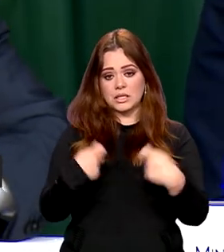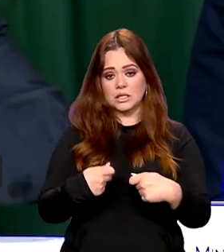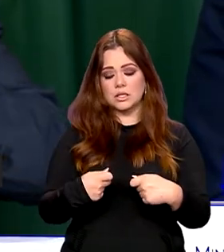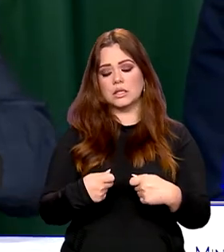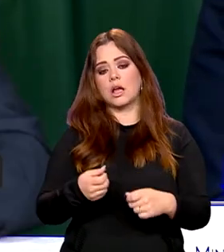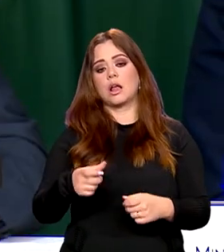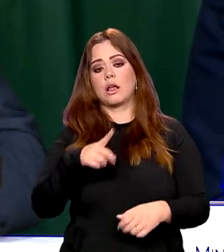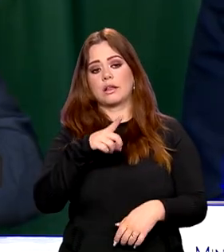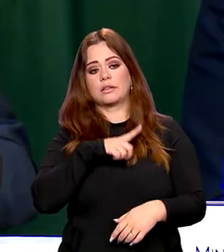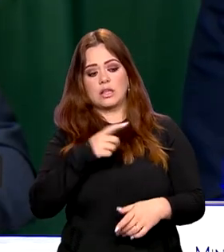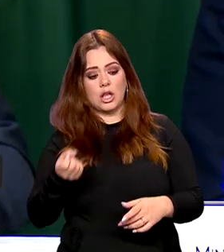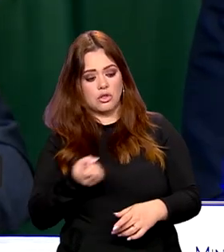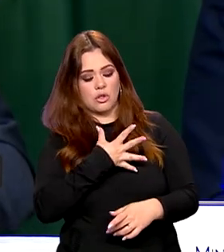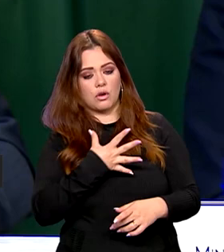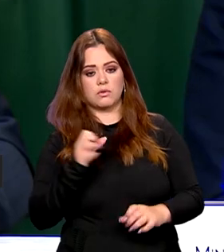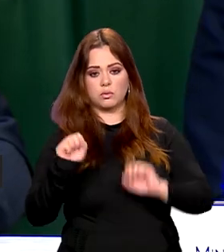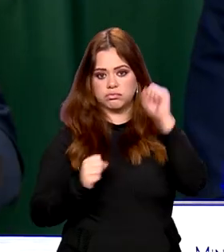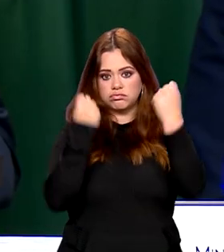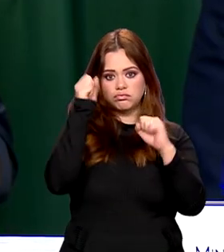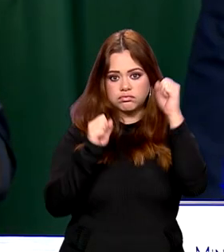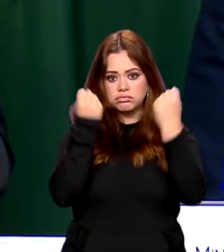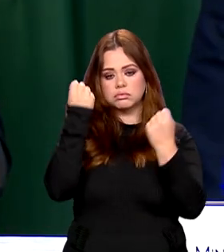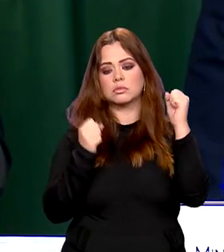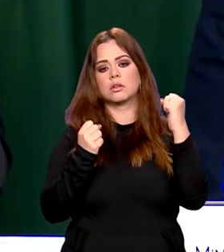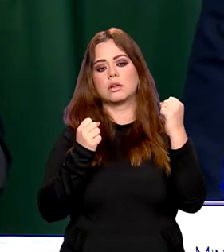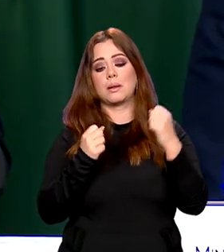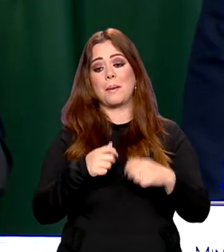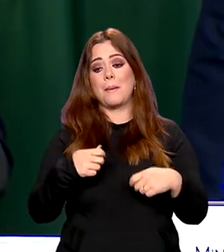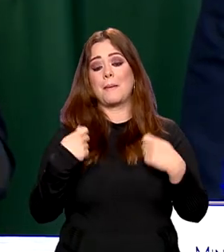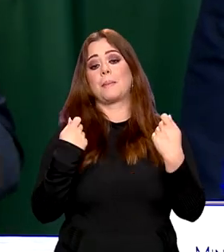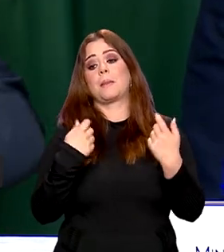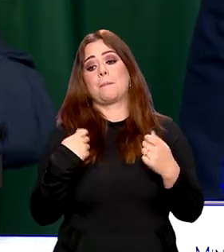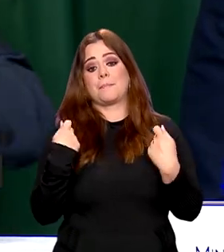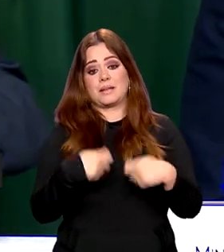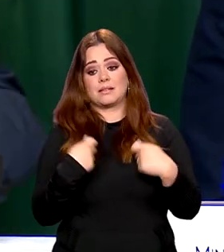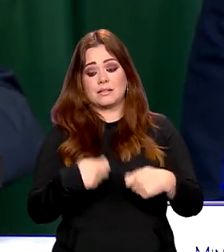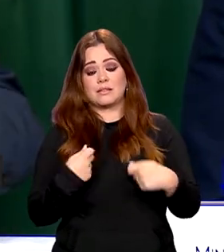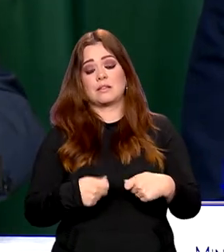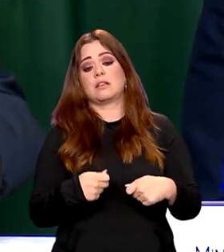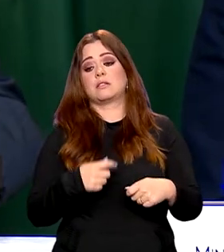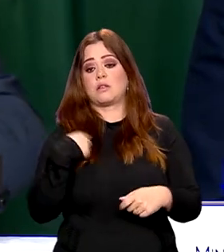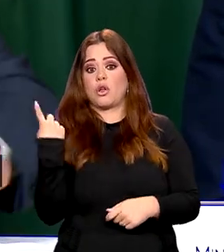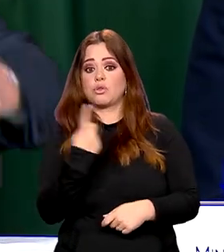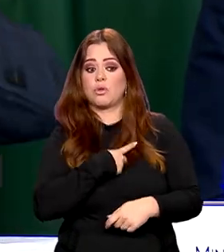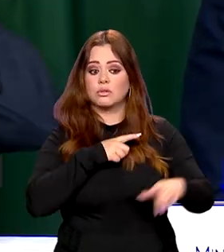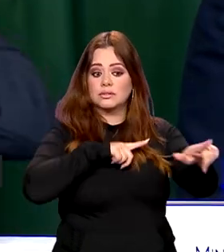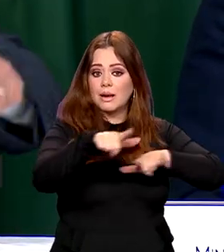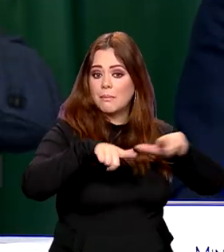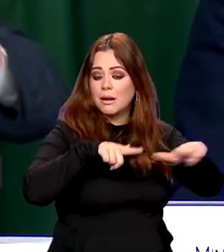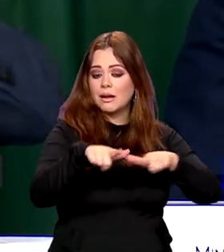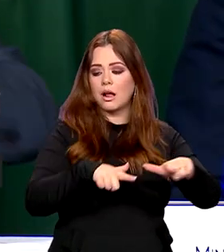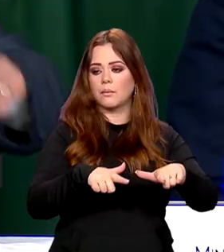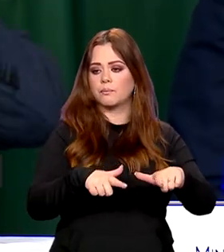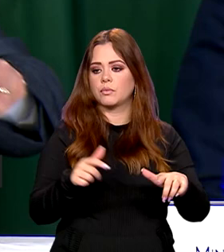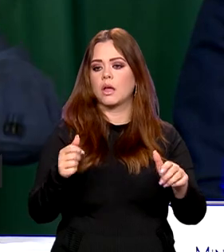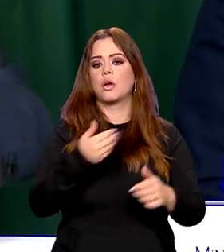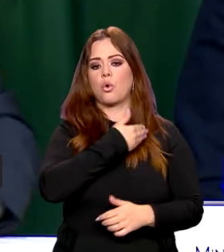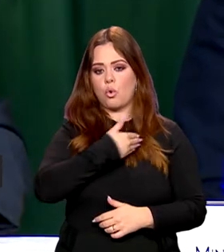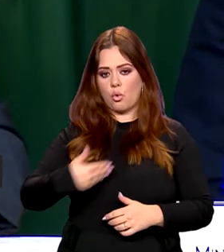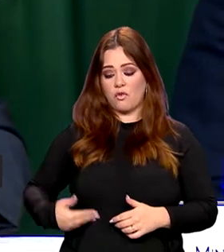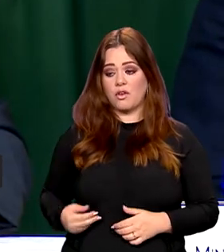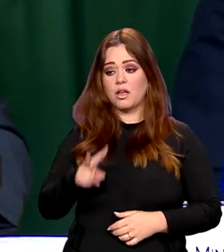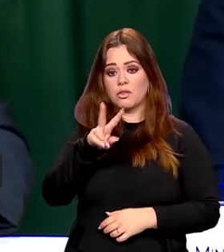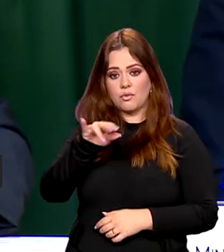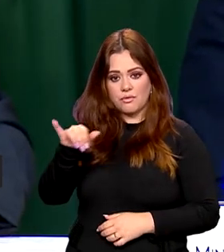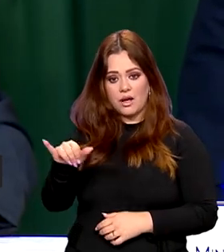nova revolução industrial, está nas nossas mãos fazer isso. Da parte do governo, a gente vai criar as